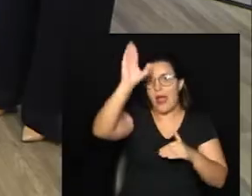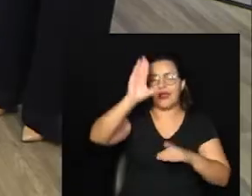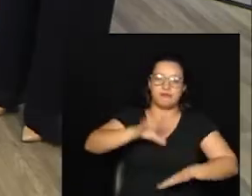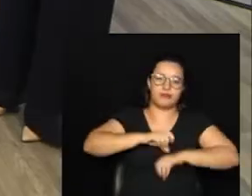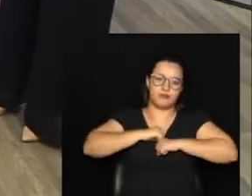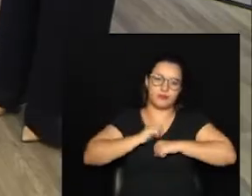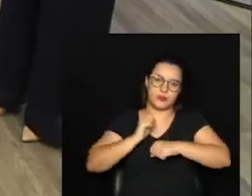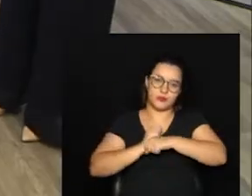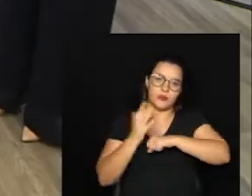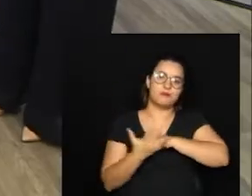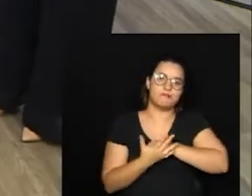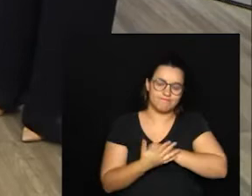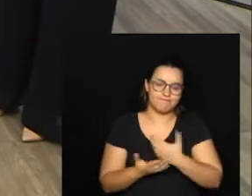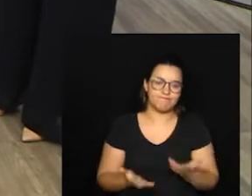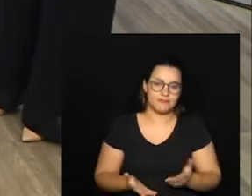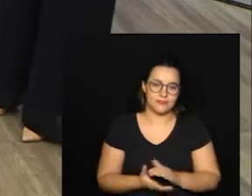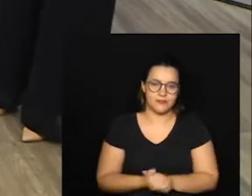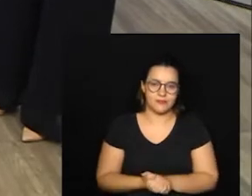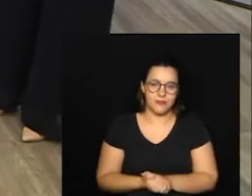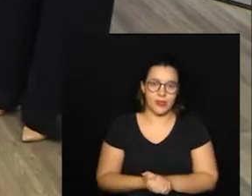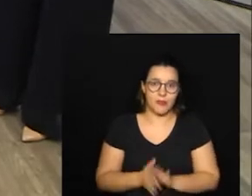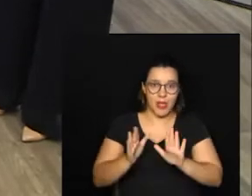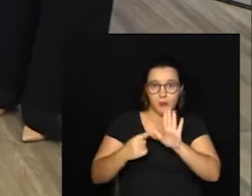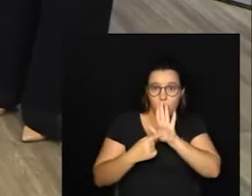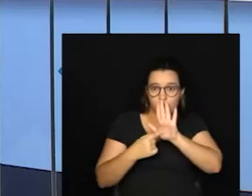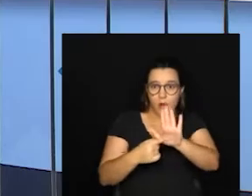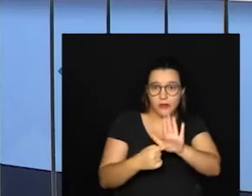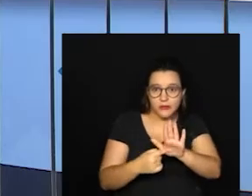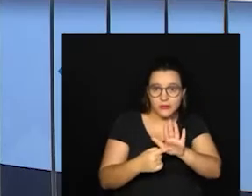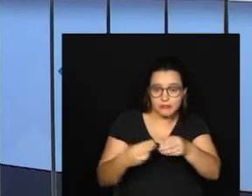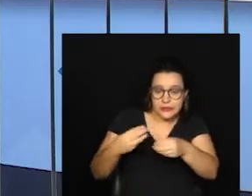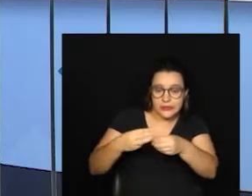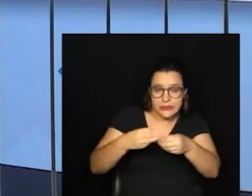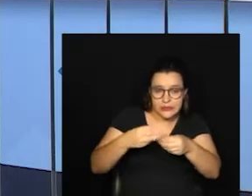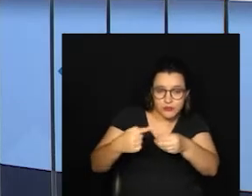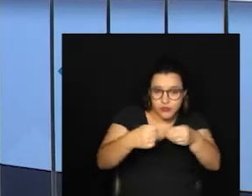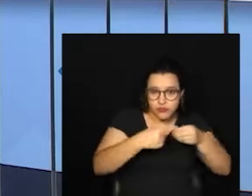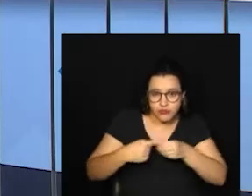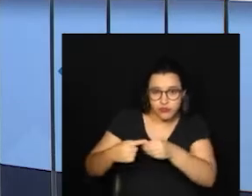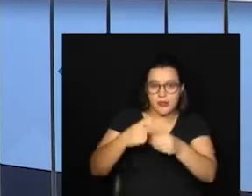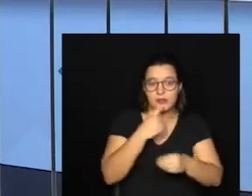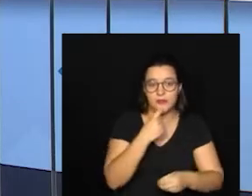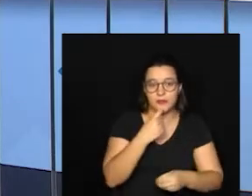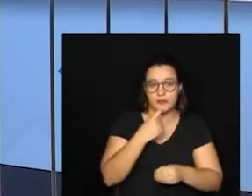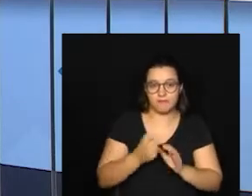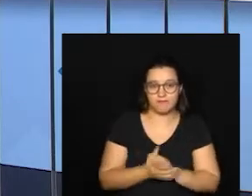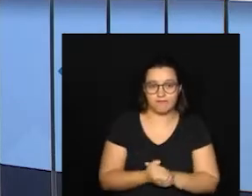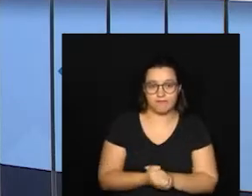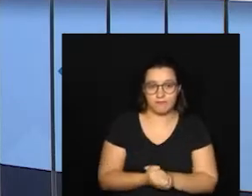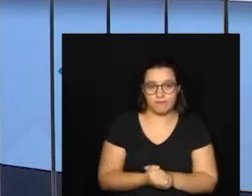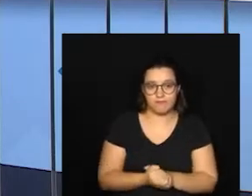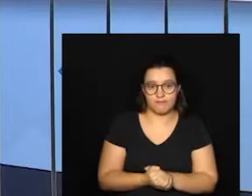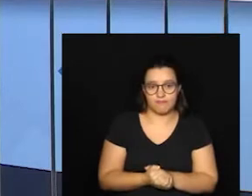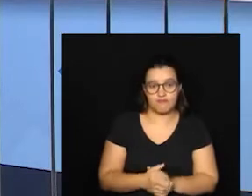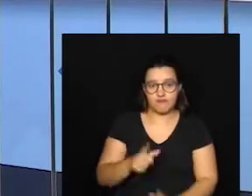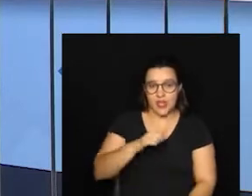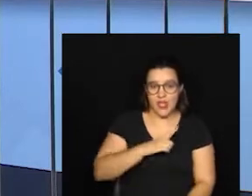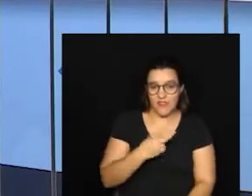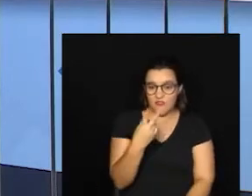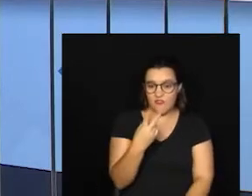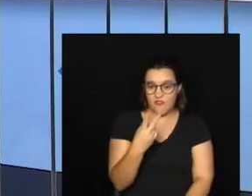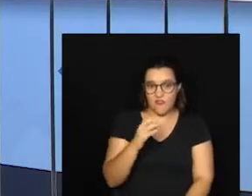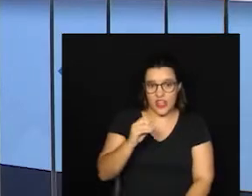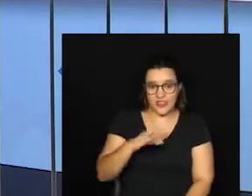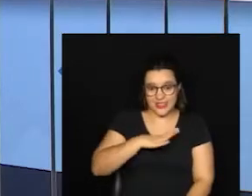E agora a gente vai vir um pouquinho para a região metropolitana de Campinas. Vamos lá, olha. Na nossa região, que compreende 20